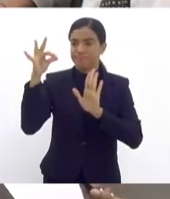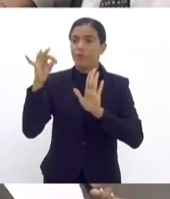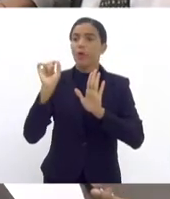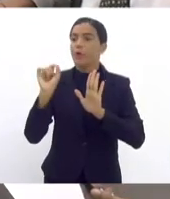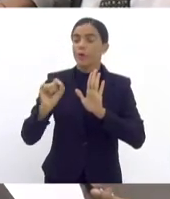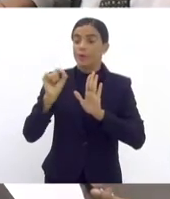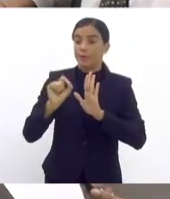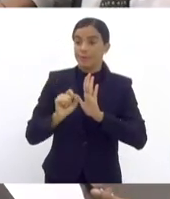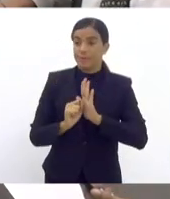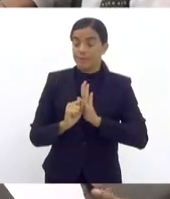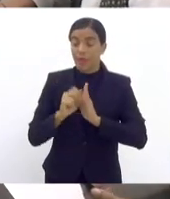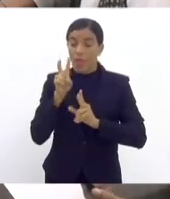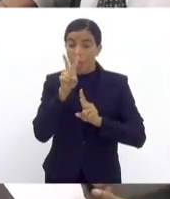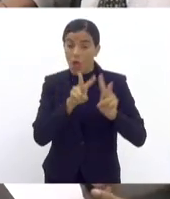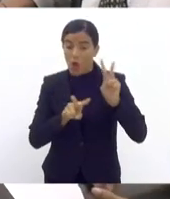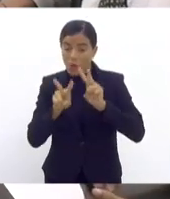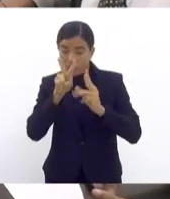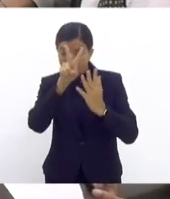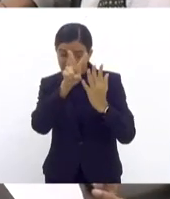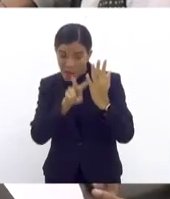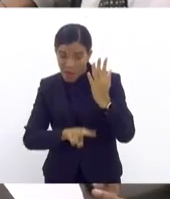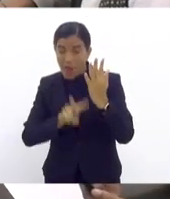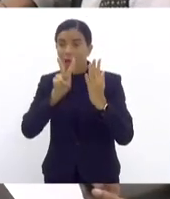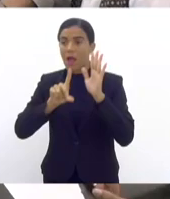seguinte: para observar a lei